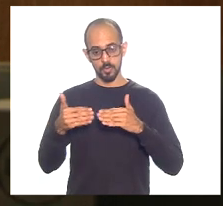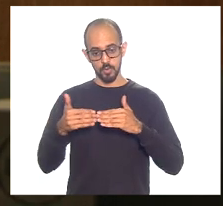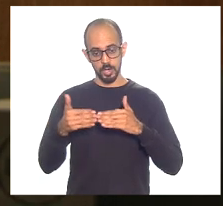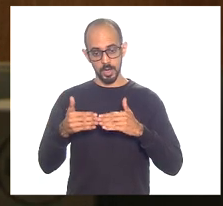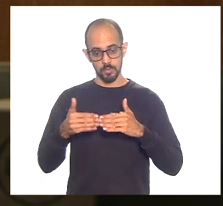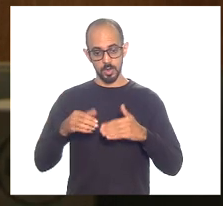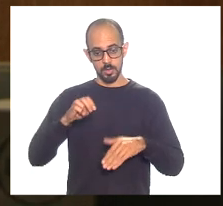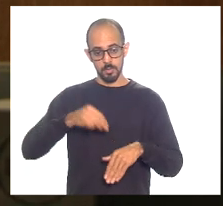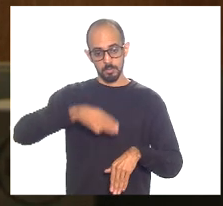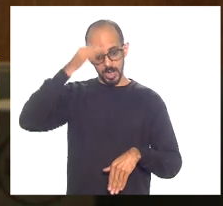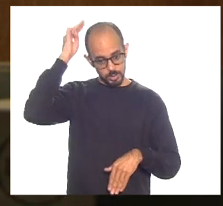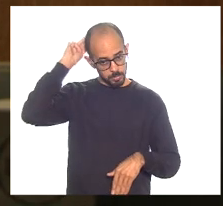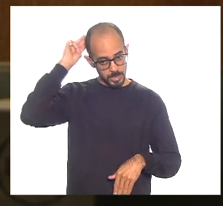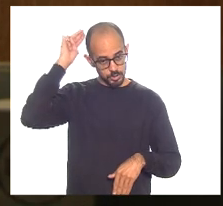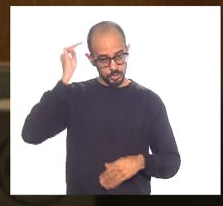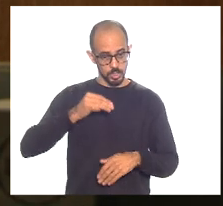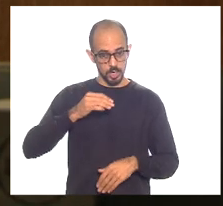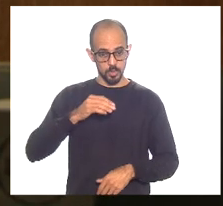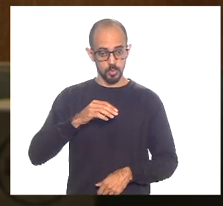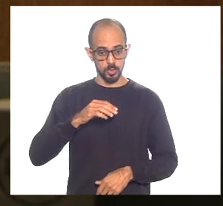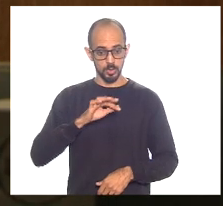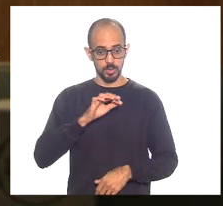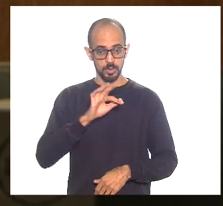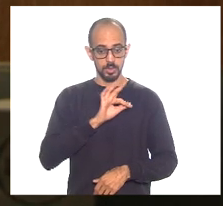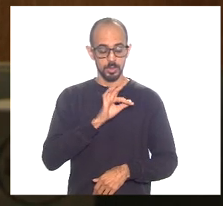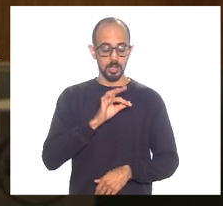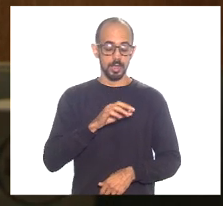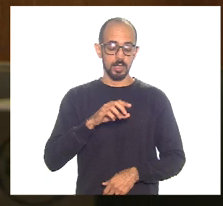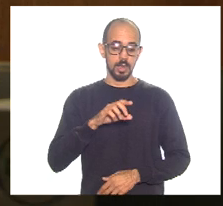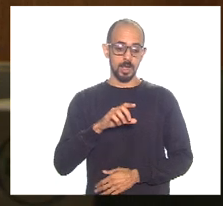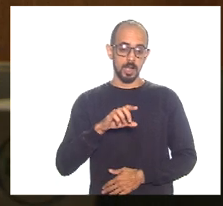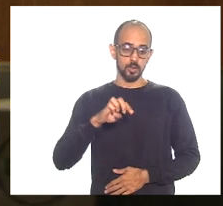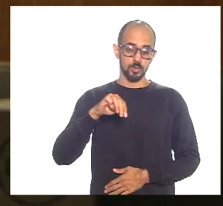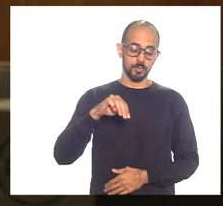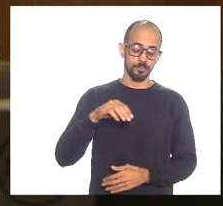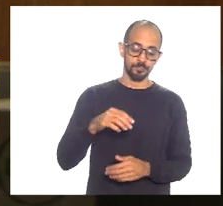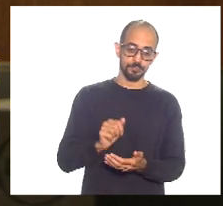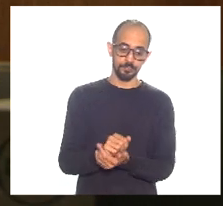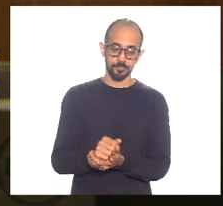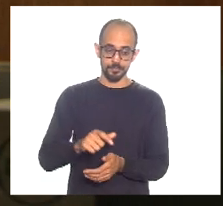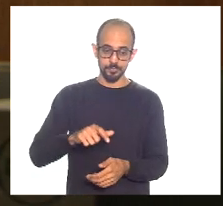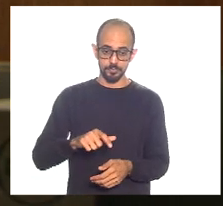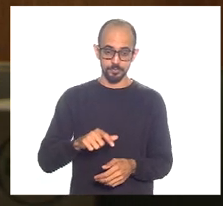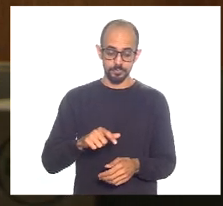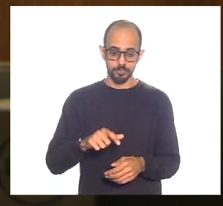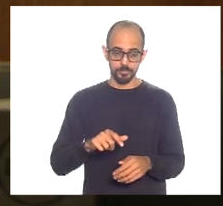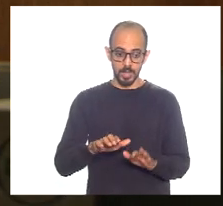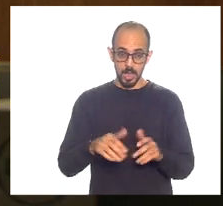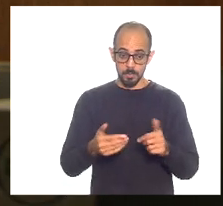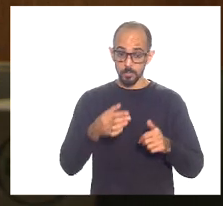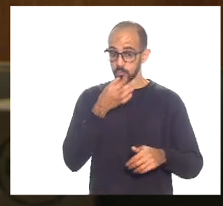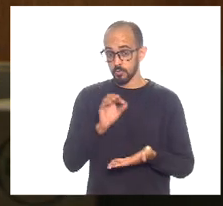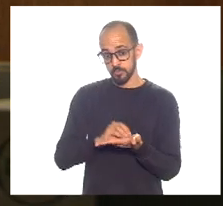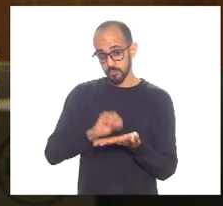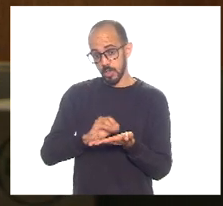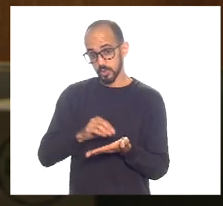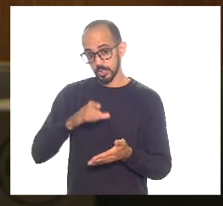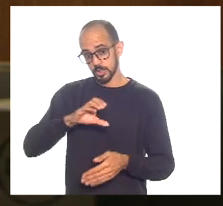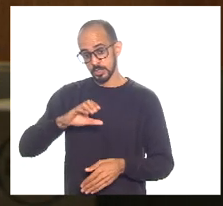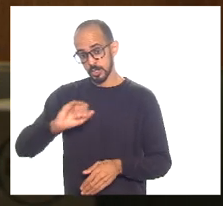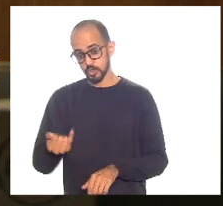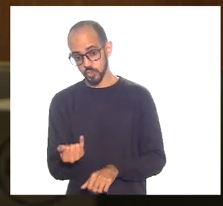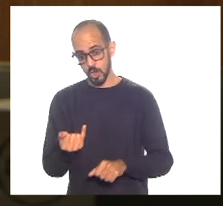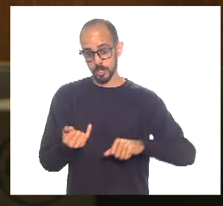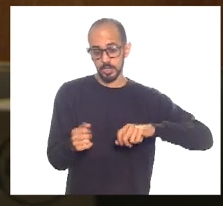deputado Márcio Pacheco, delegado Carlos Augusto, Valdeque Carneiro e Márcio Pacheco. Pendendo de pareceres das comissões de Constituição e Justiça, de combate